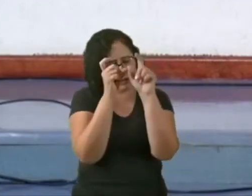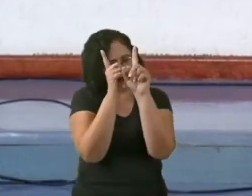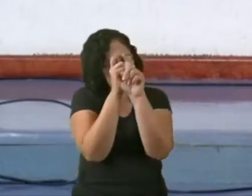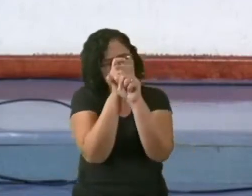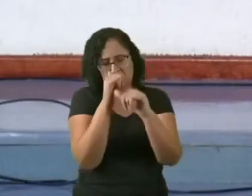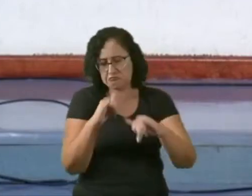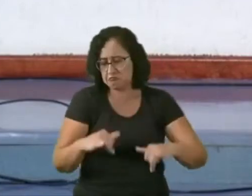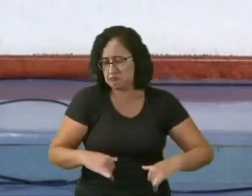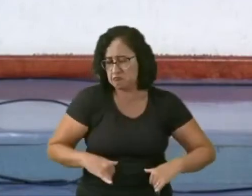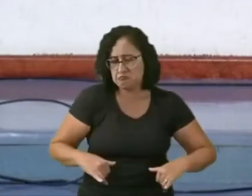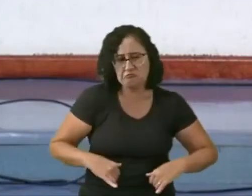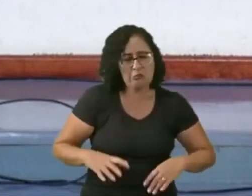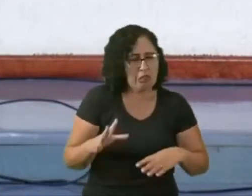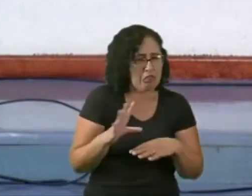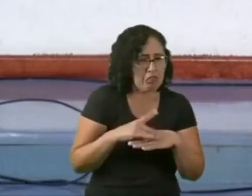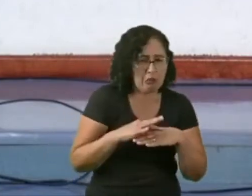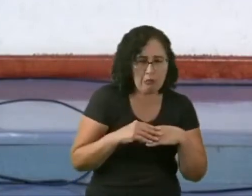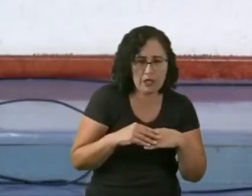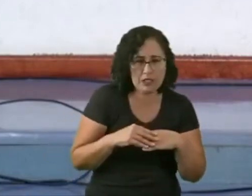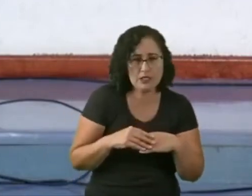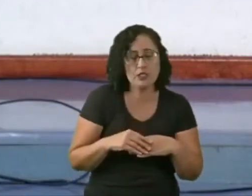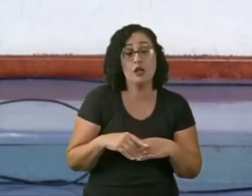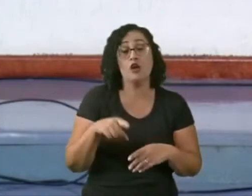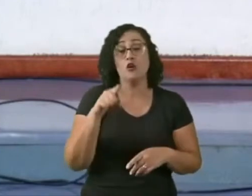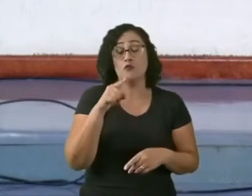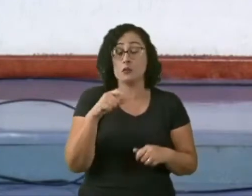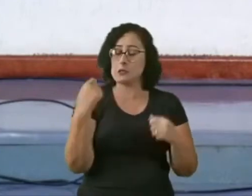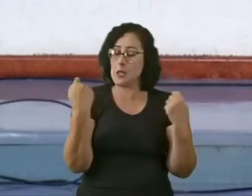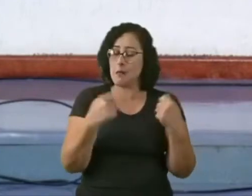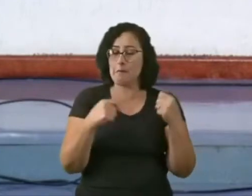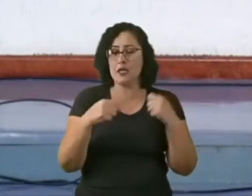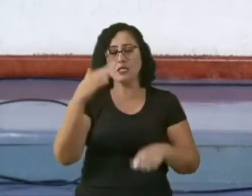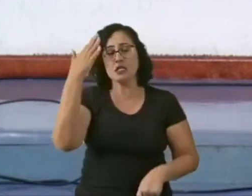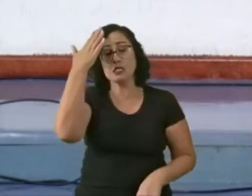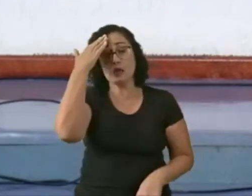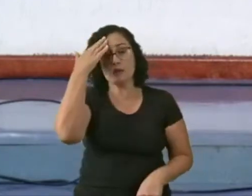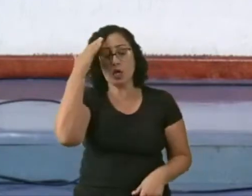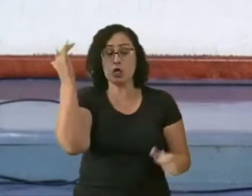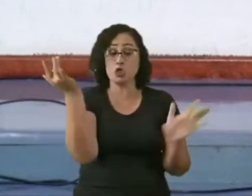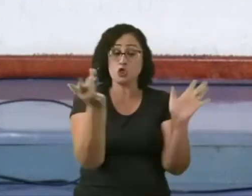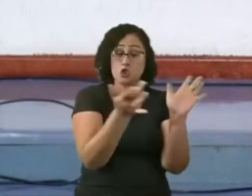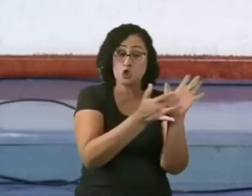enfrentando, saiba que Jesus, Ele caminha com você o tempo inteiro.